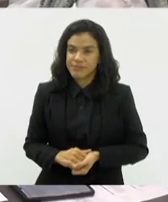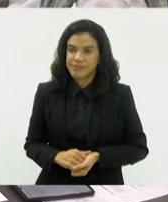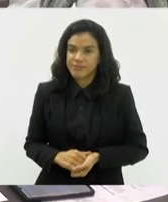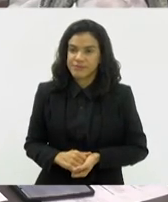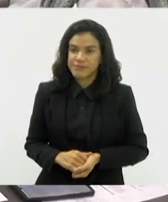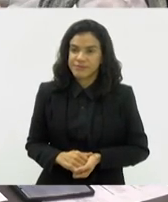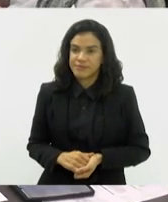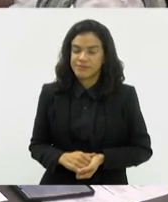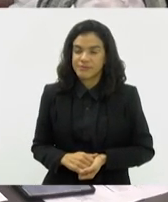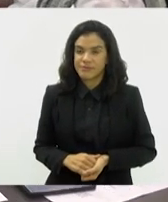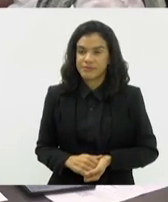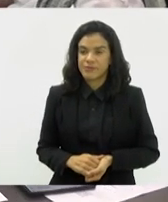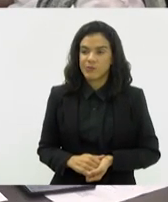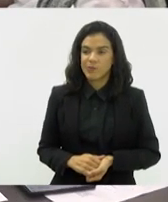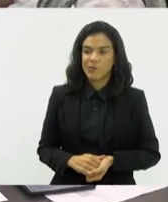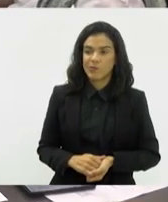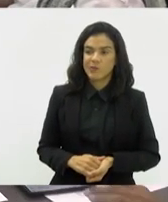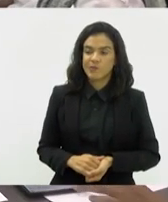mesma linha.